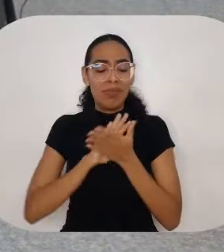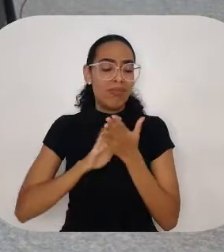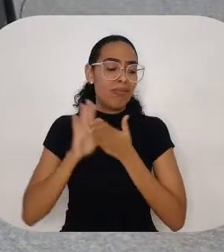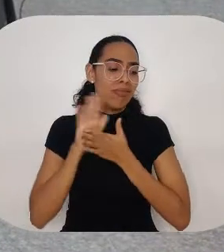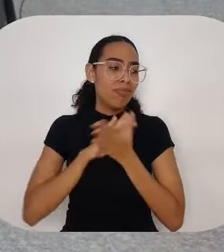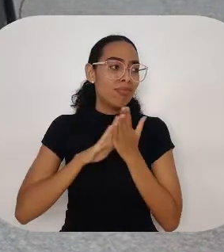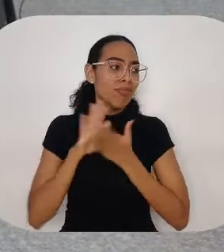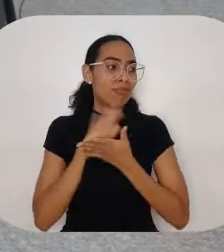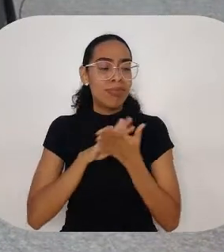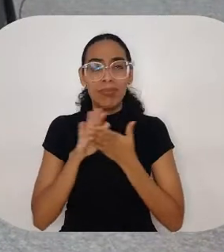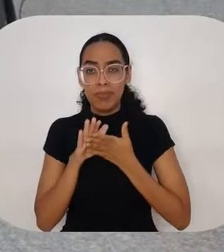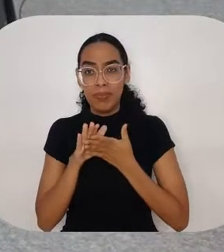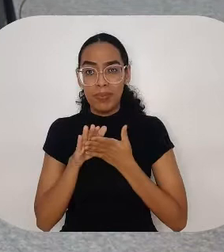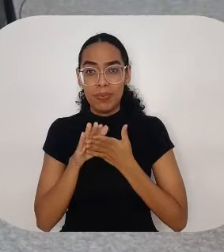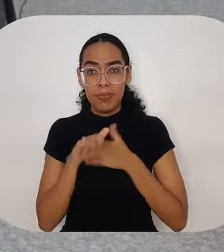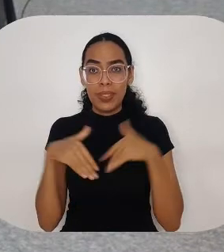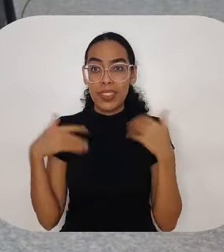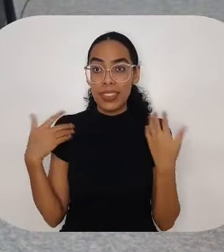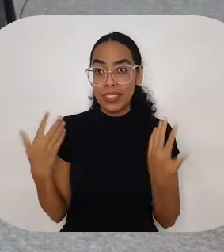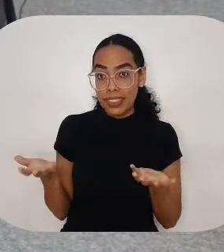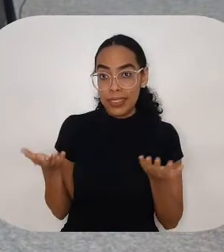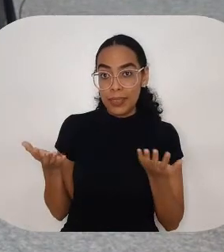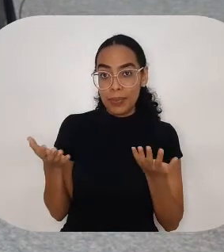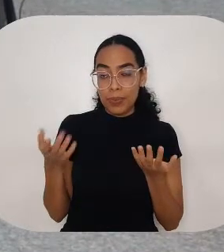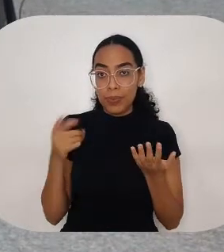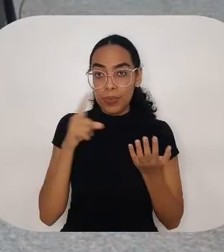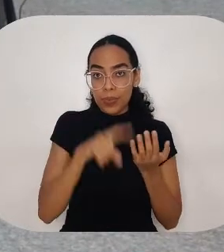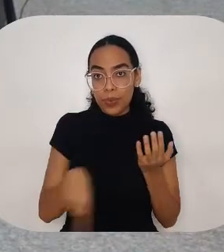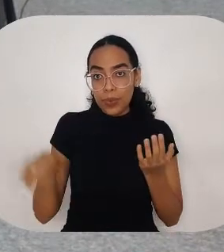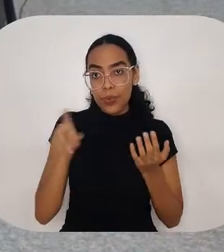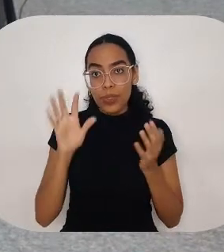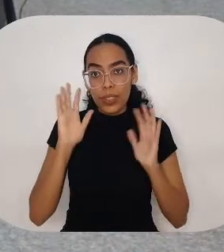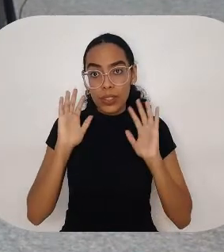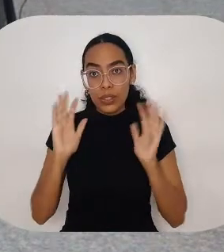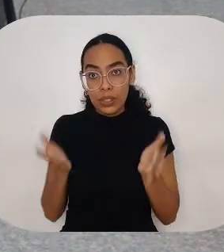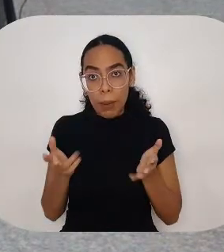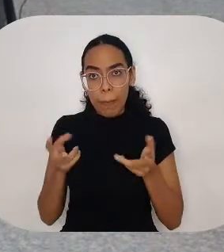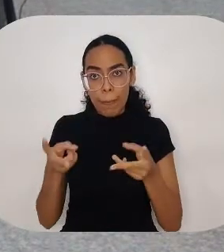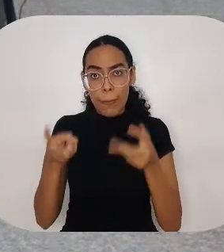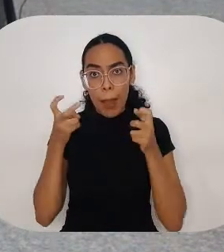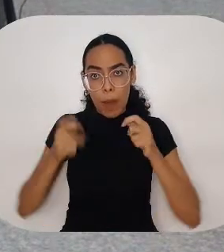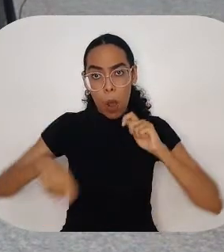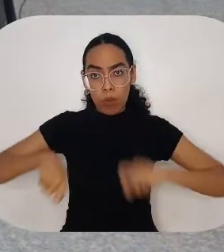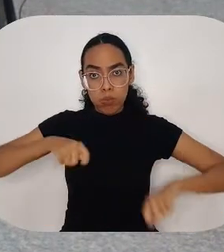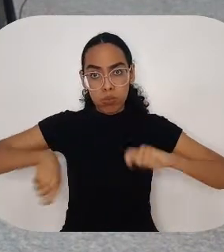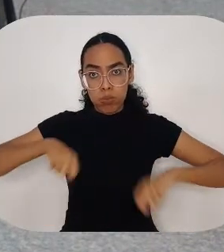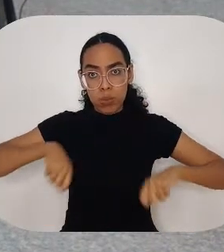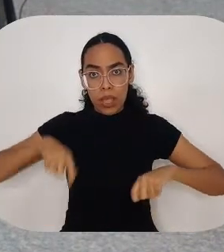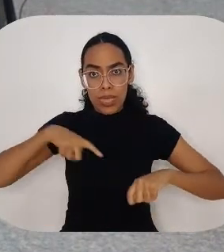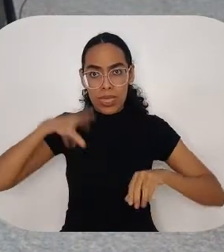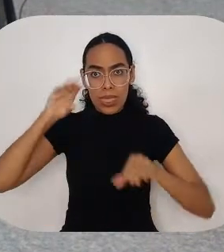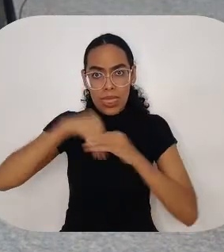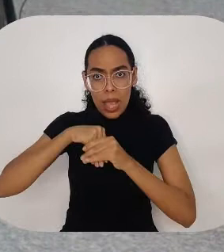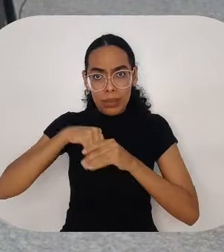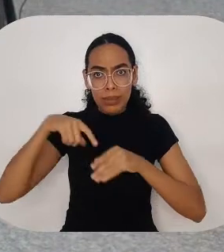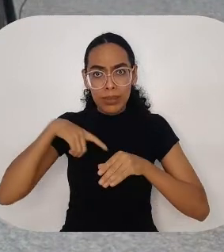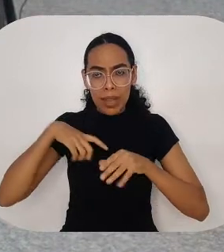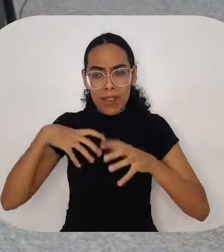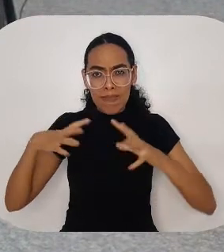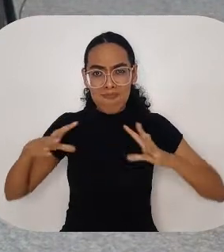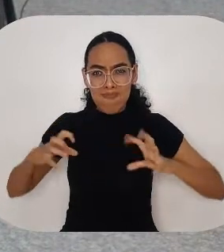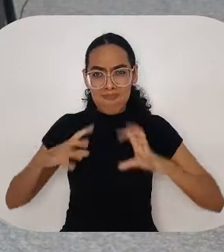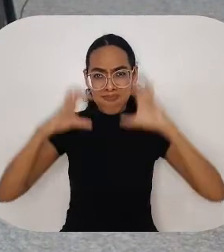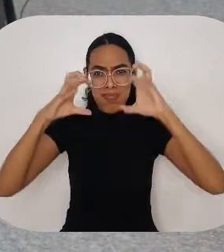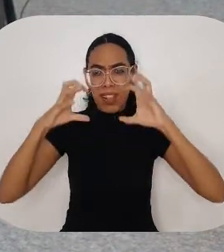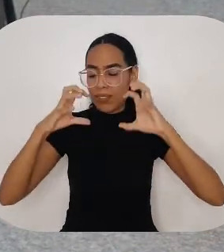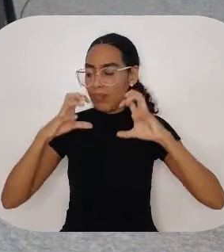para entender mais nada. E aí, você já viu algum São João com briga? Não. São João com briga não dá, não certo, dá certo,